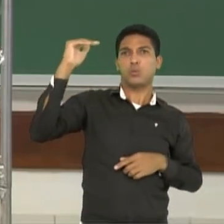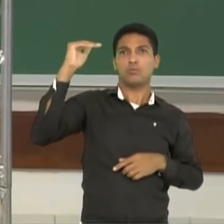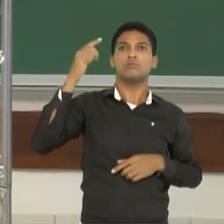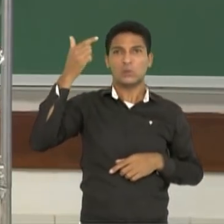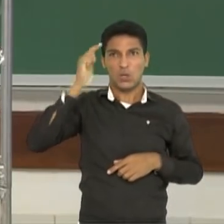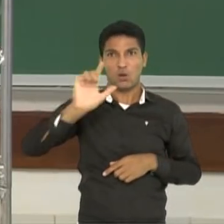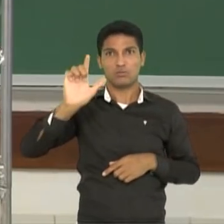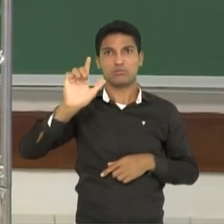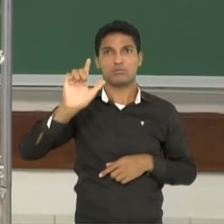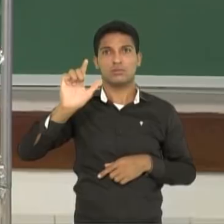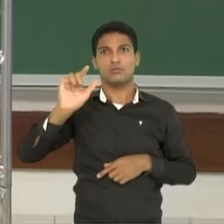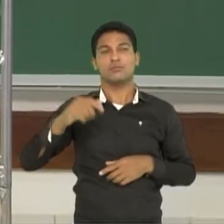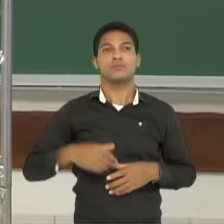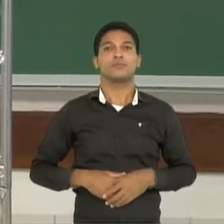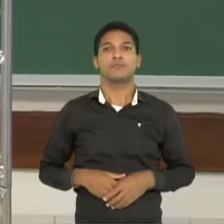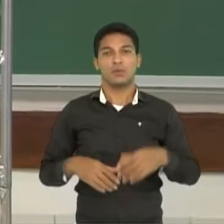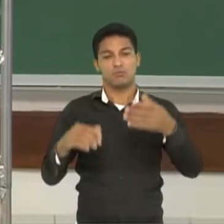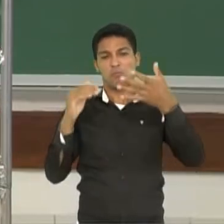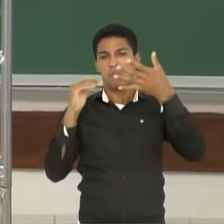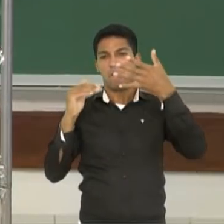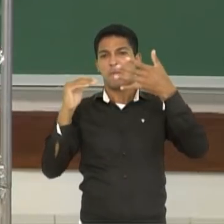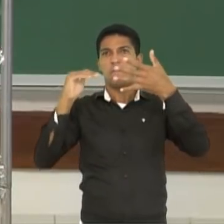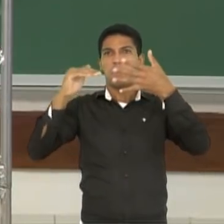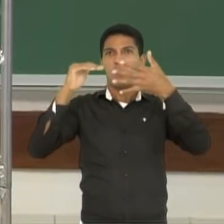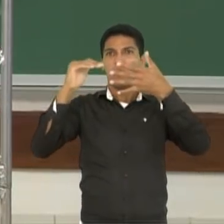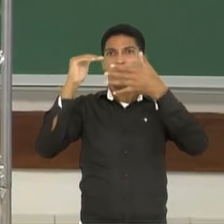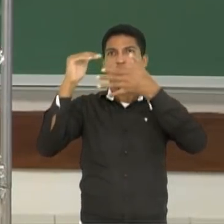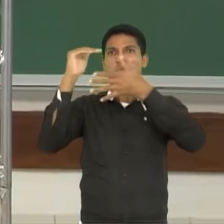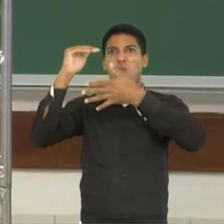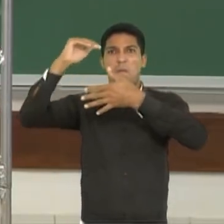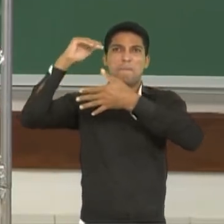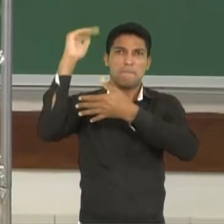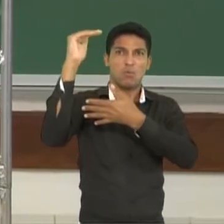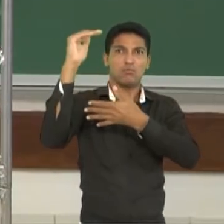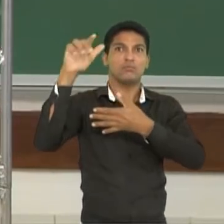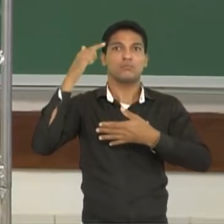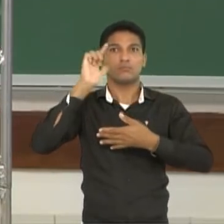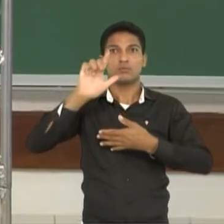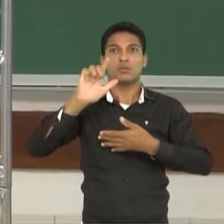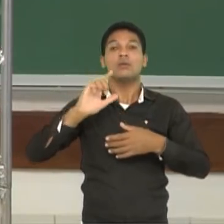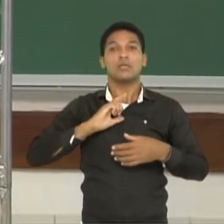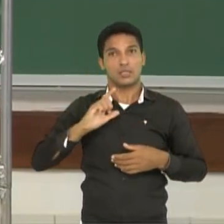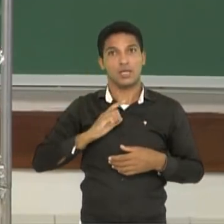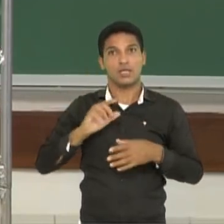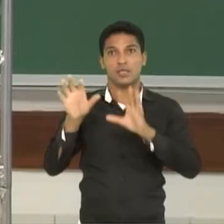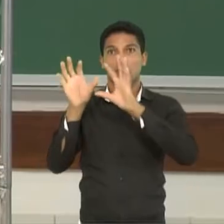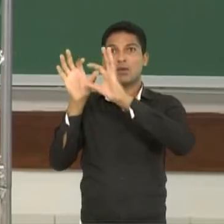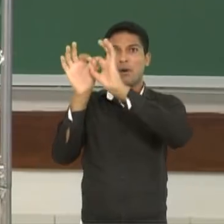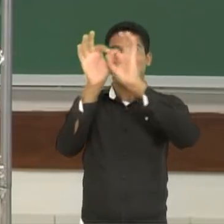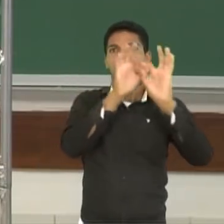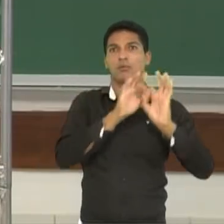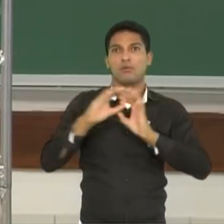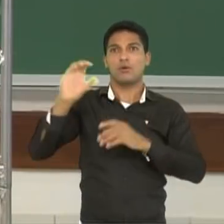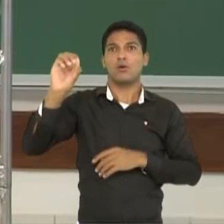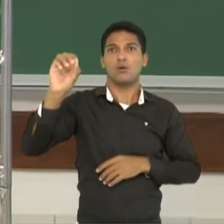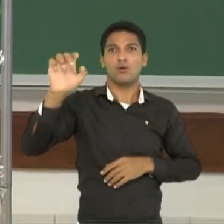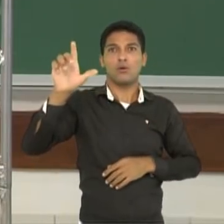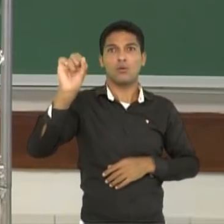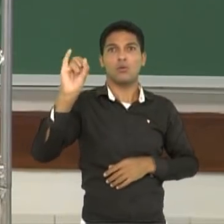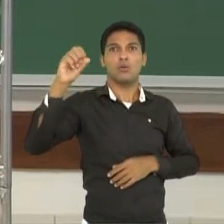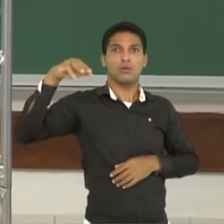estabelecidos os recordes olímpicos e os recordes mundiais, né? Então, foi a melhor marca já